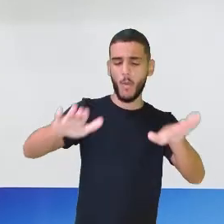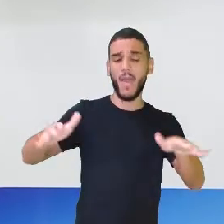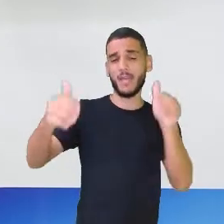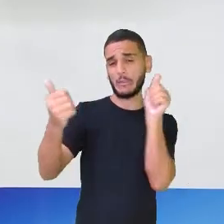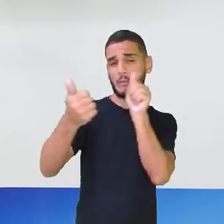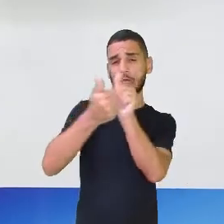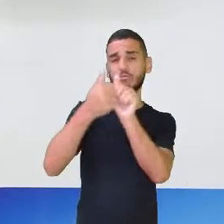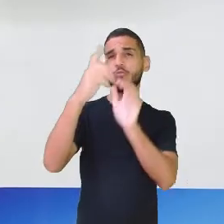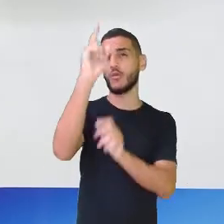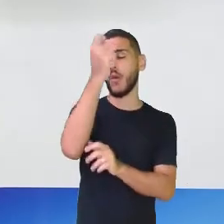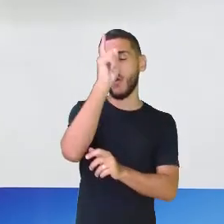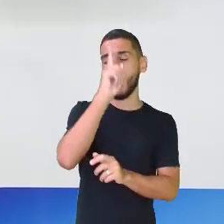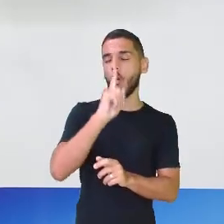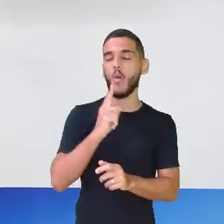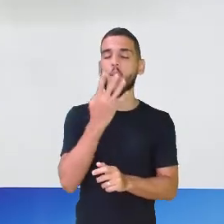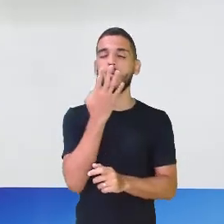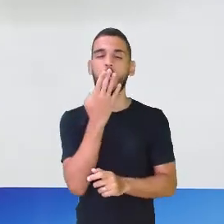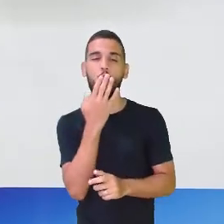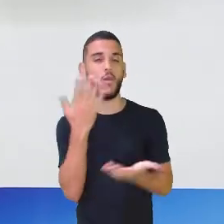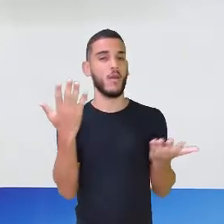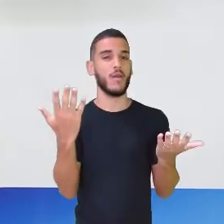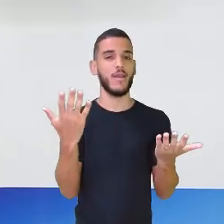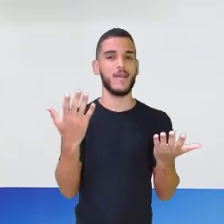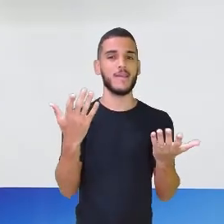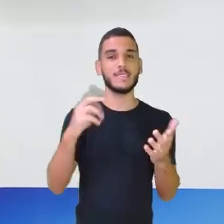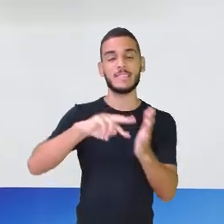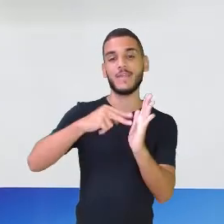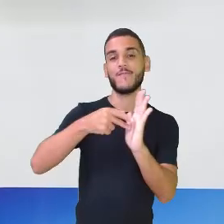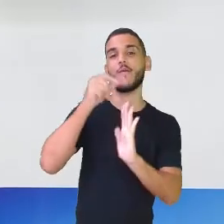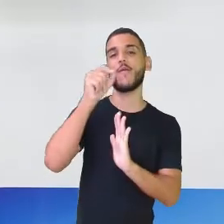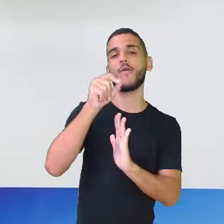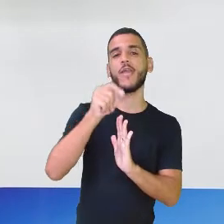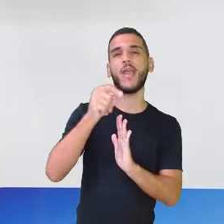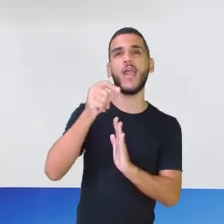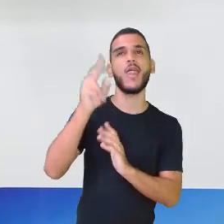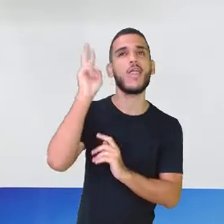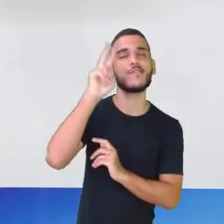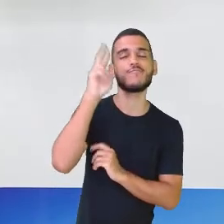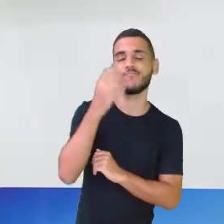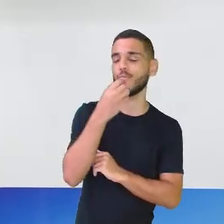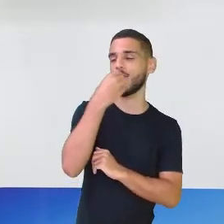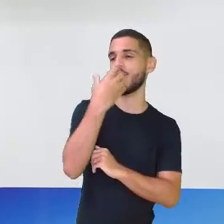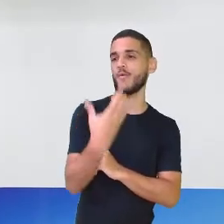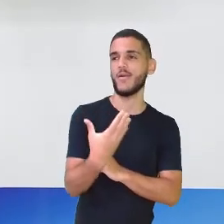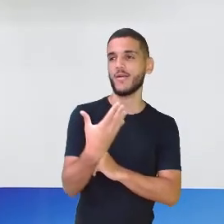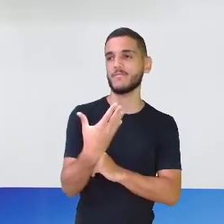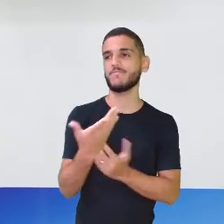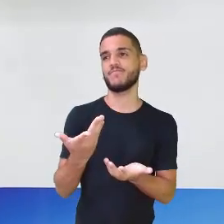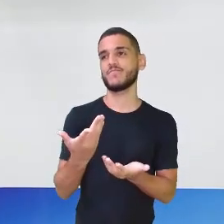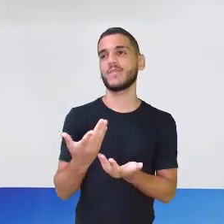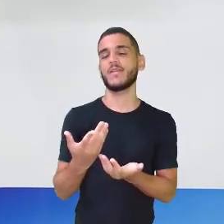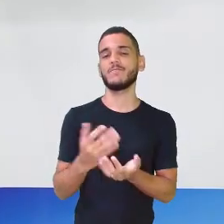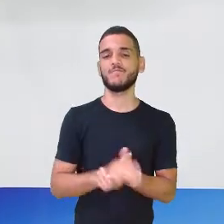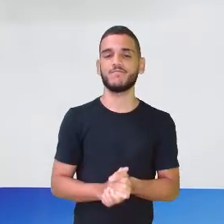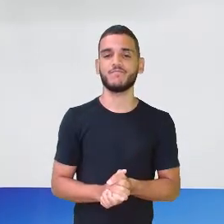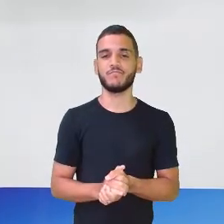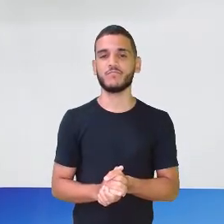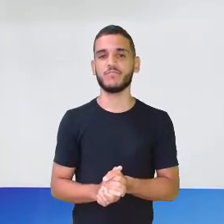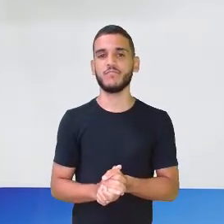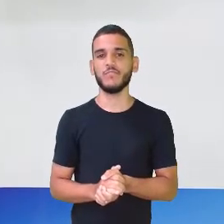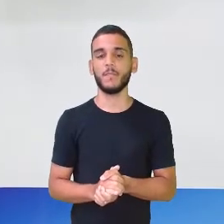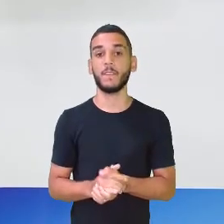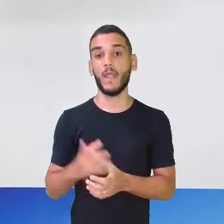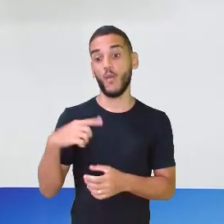que faz essa referência da paisagem ser significativa para você, não é verdade? Sim. E é justamente isso que a gente está falando aqui, ó. Quando os